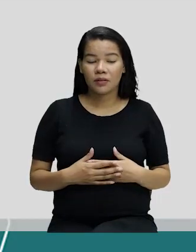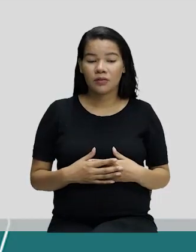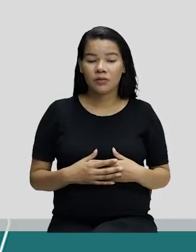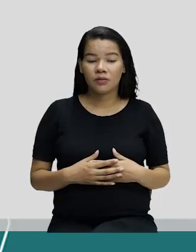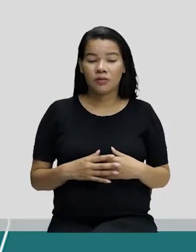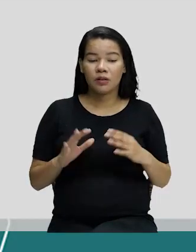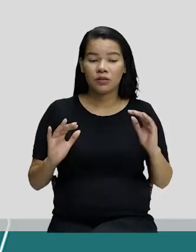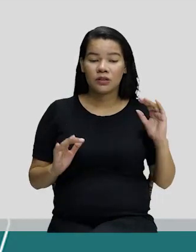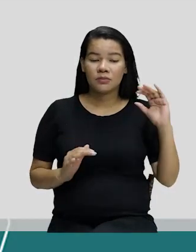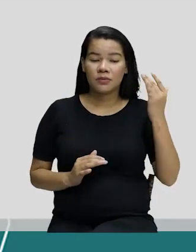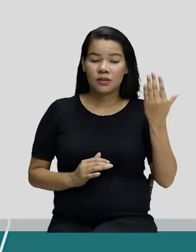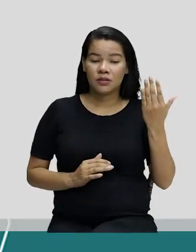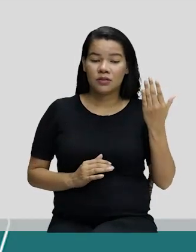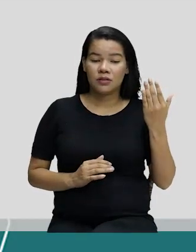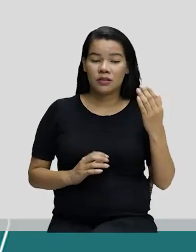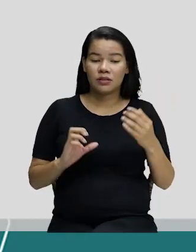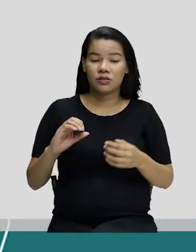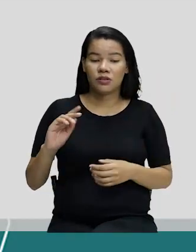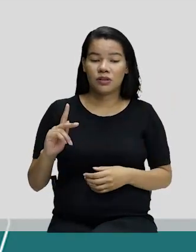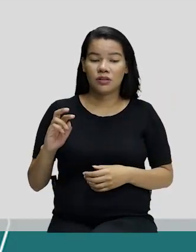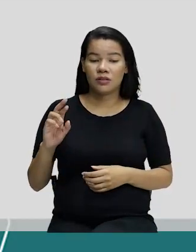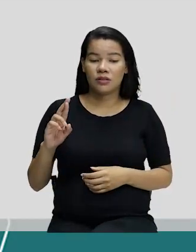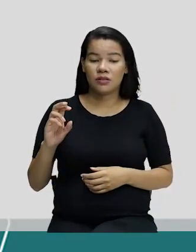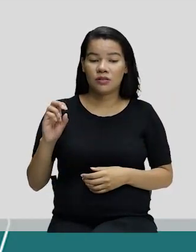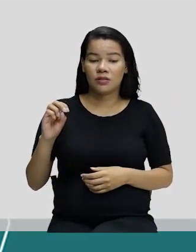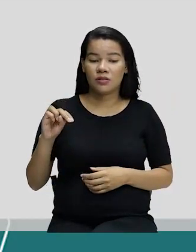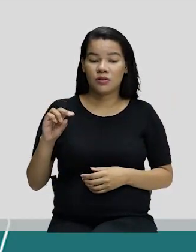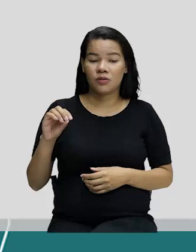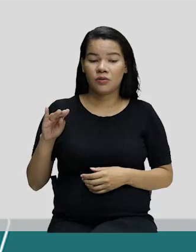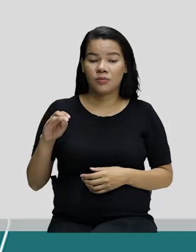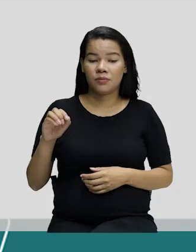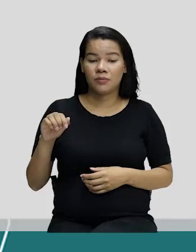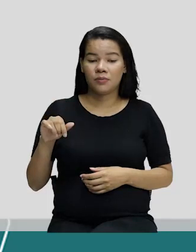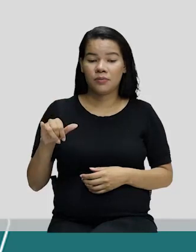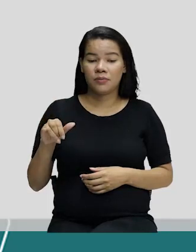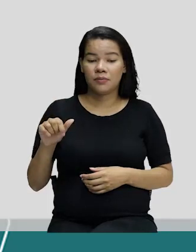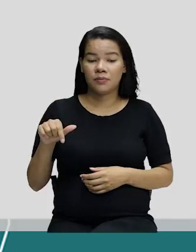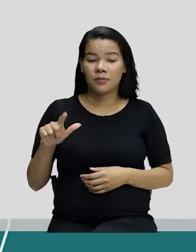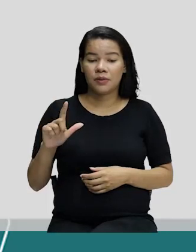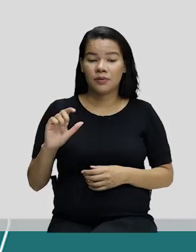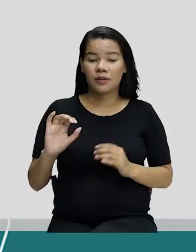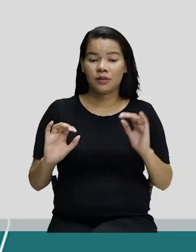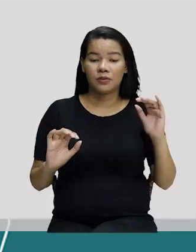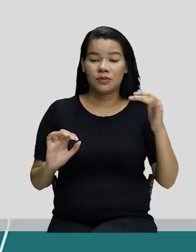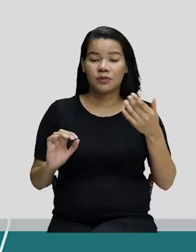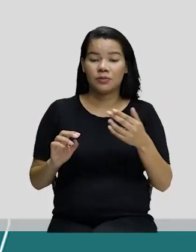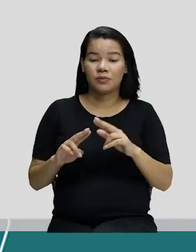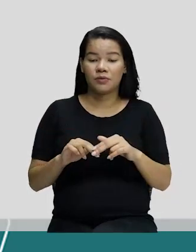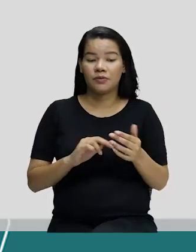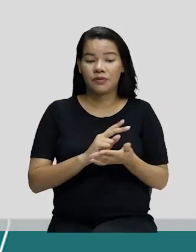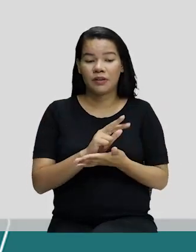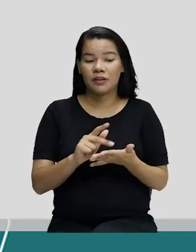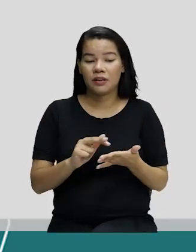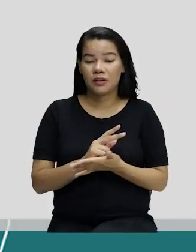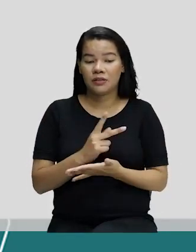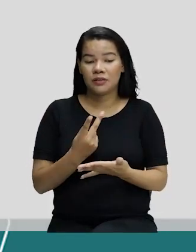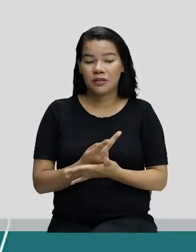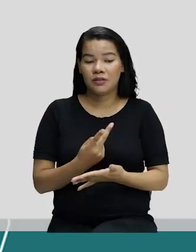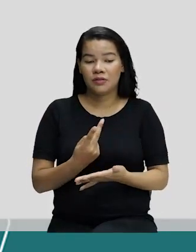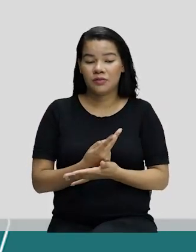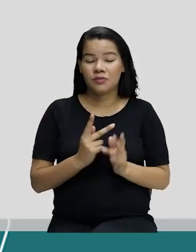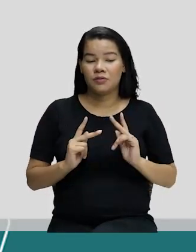por uma sucessão de erros humanos e violações de procedimentos de segurança. No dia 25 de abril